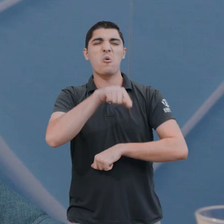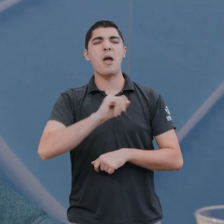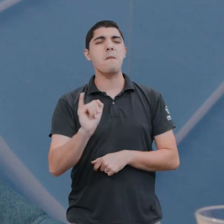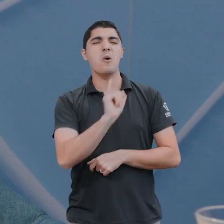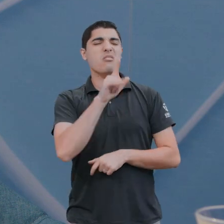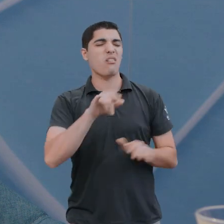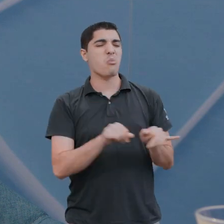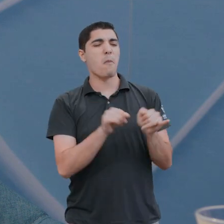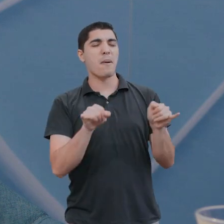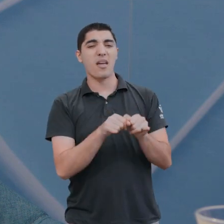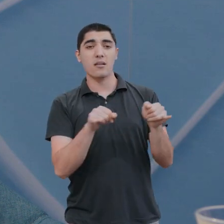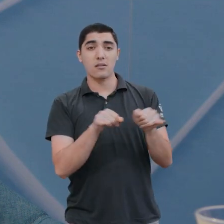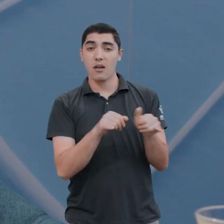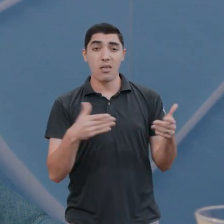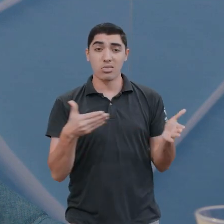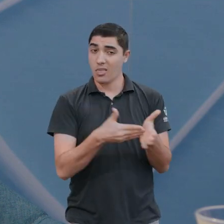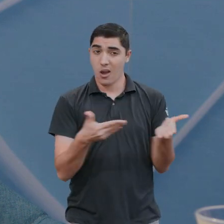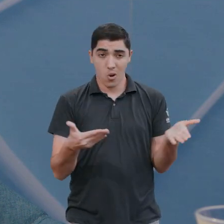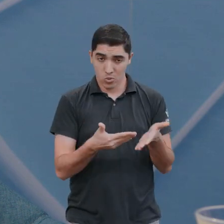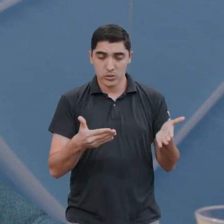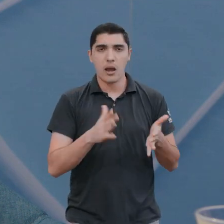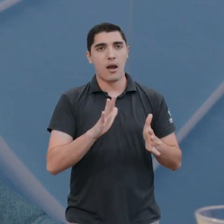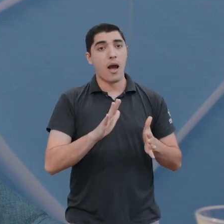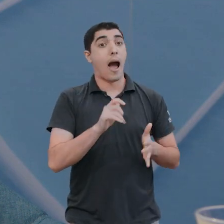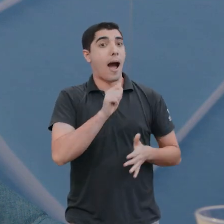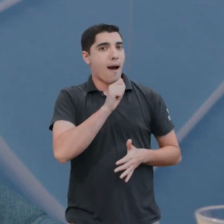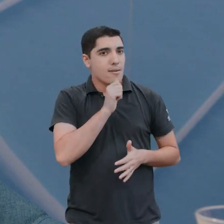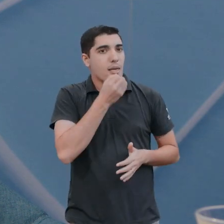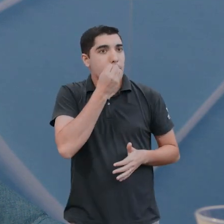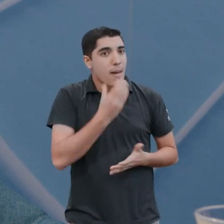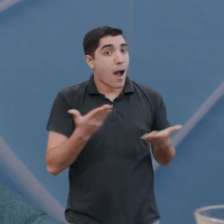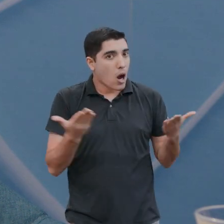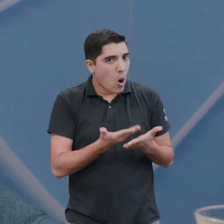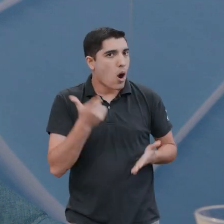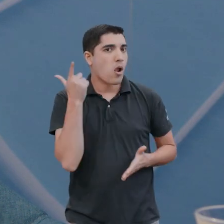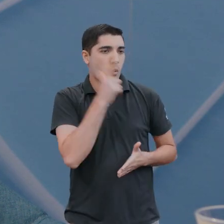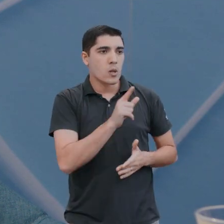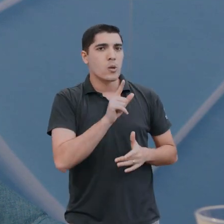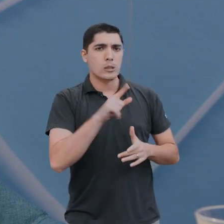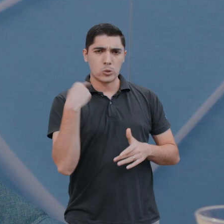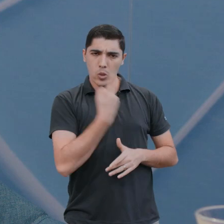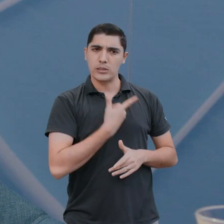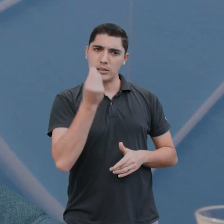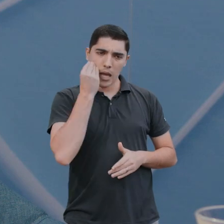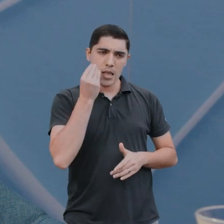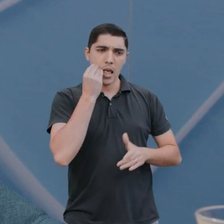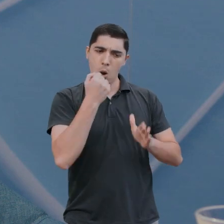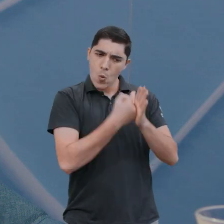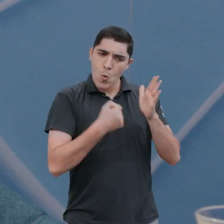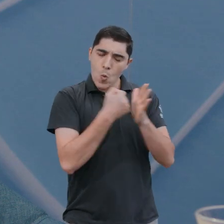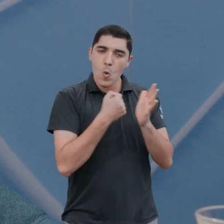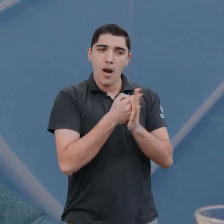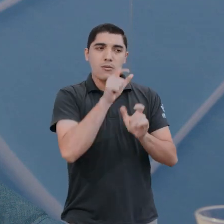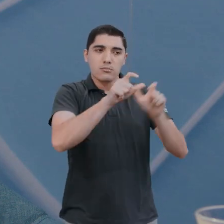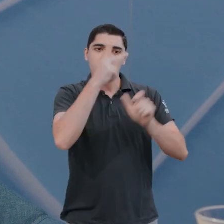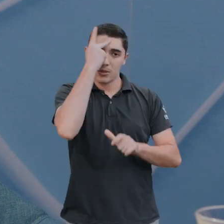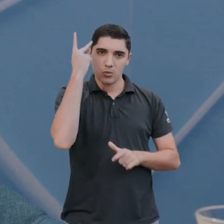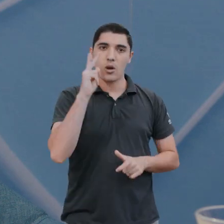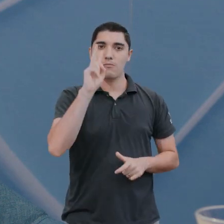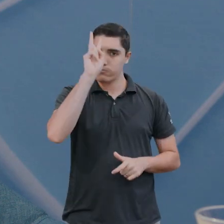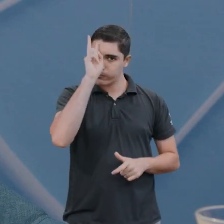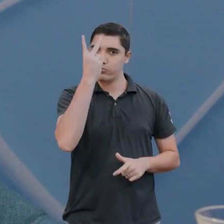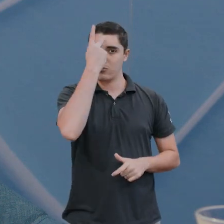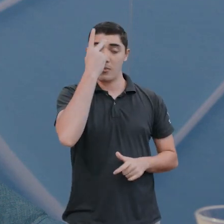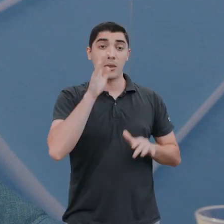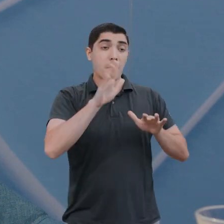tempo nós deixamos que ela fosse. Ainda bem que hoje existem movimentos que revolucionam isso, que está tentando mudar essa mentalidade, mas as